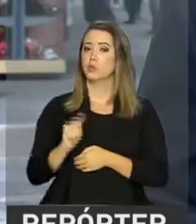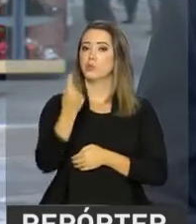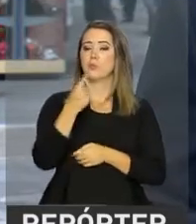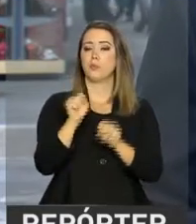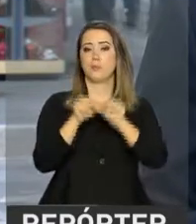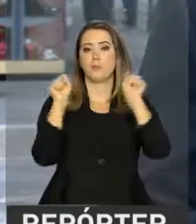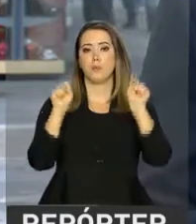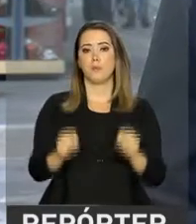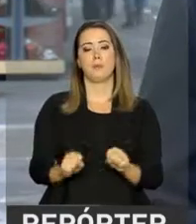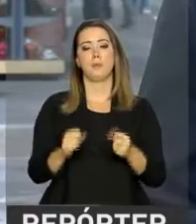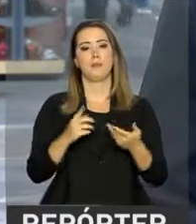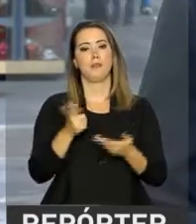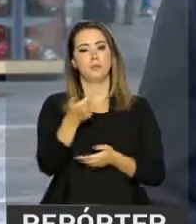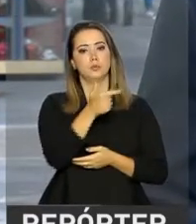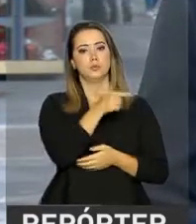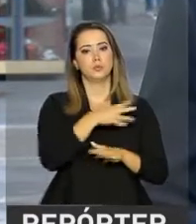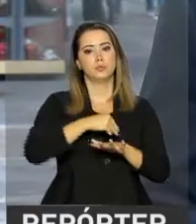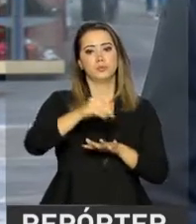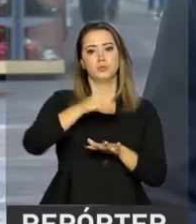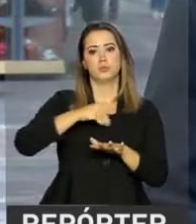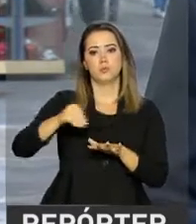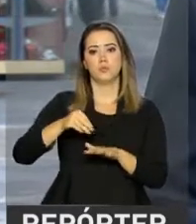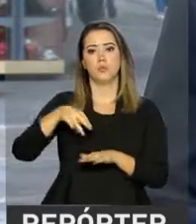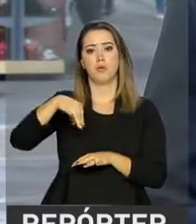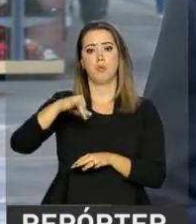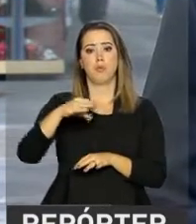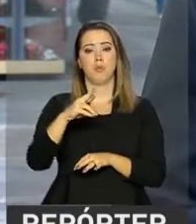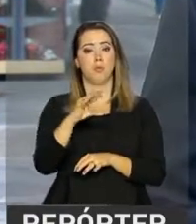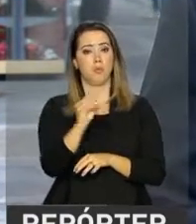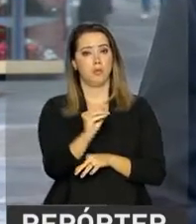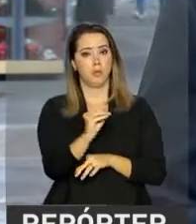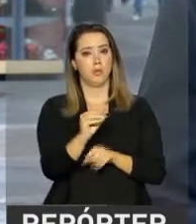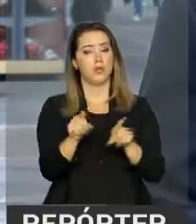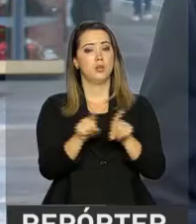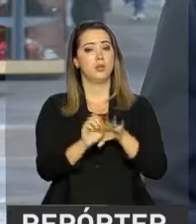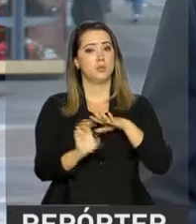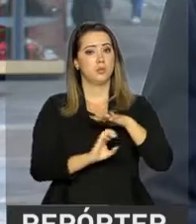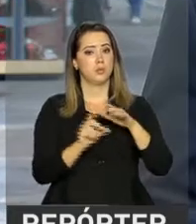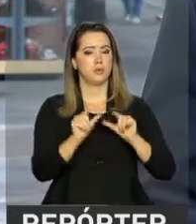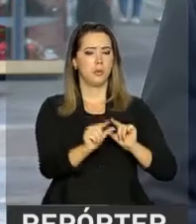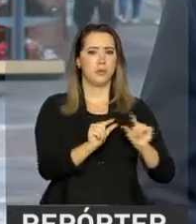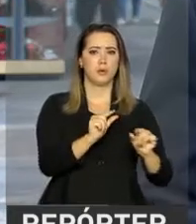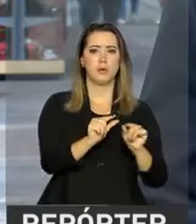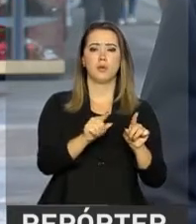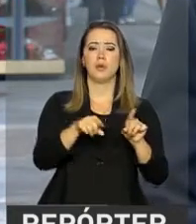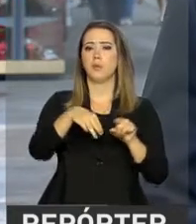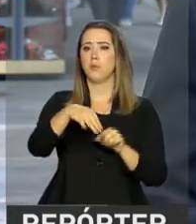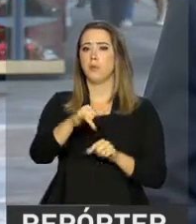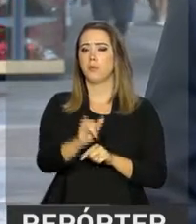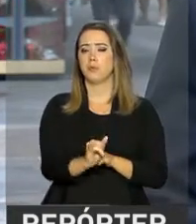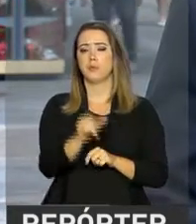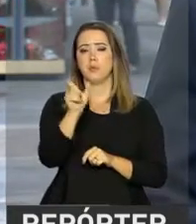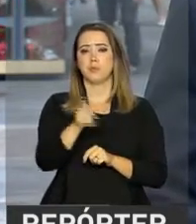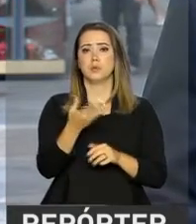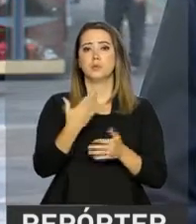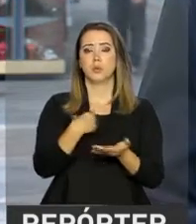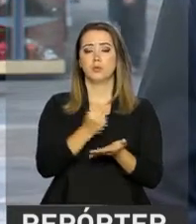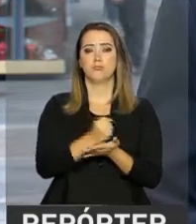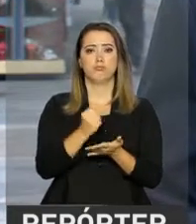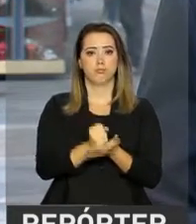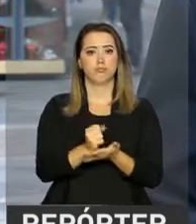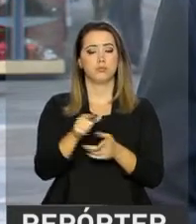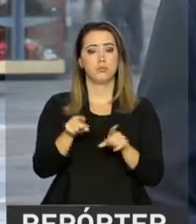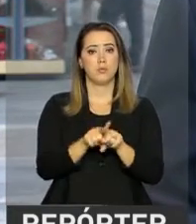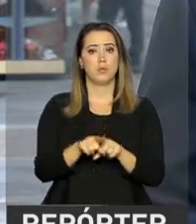para as demais empresas incluindo micro e pequenas empresas e micro empreendedor individual que tem empregado a